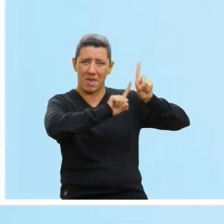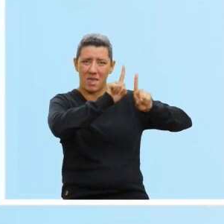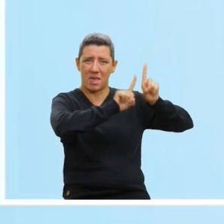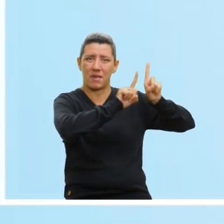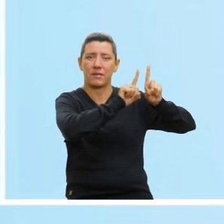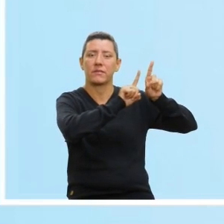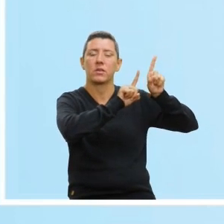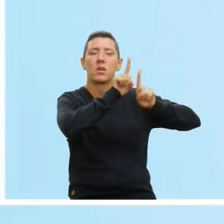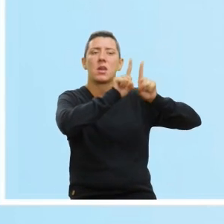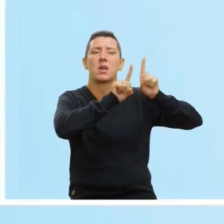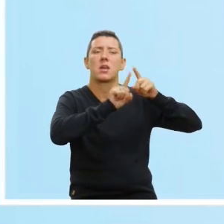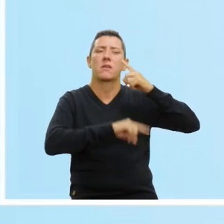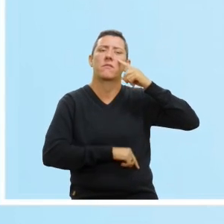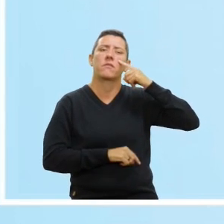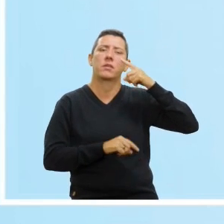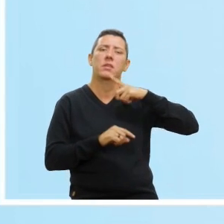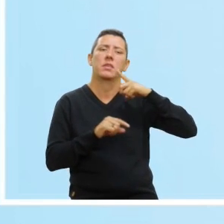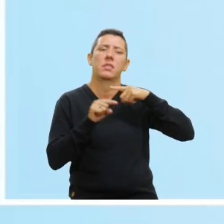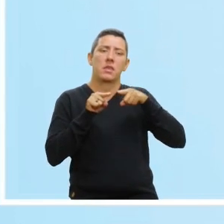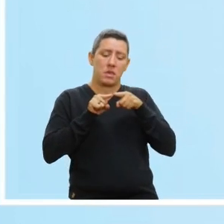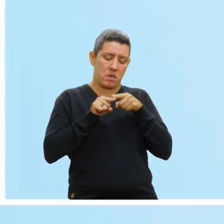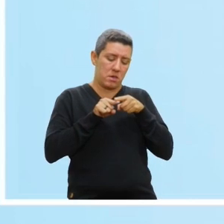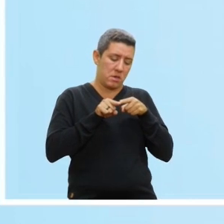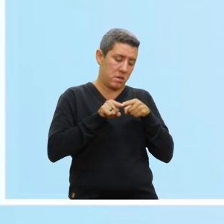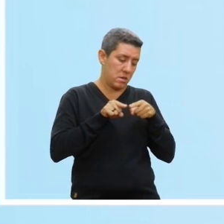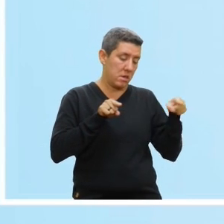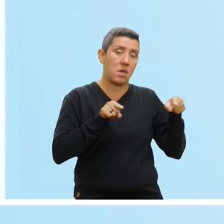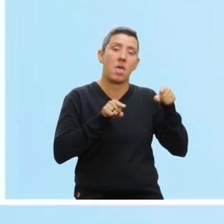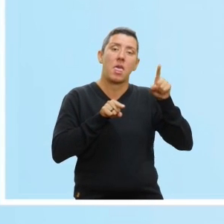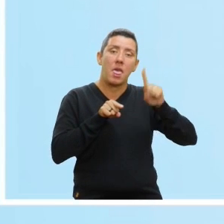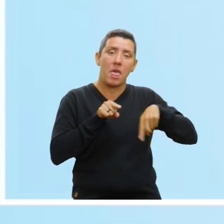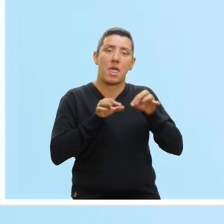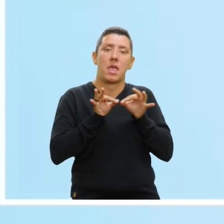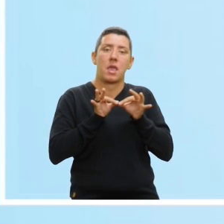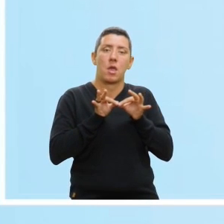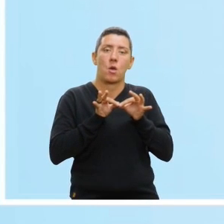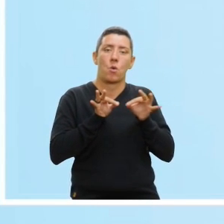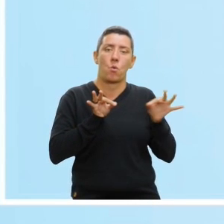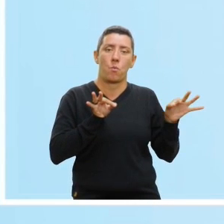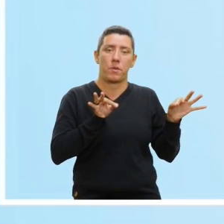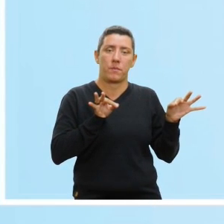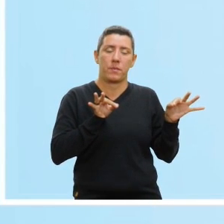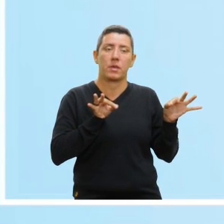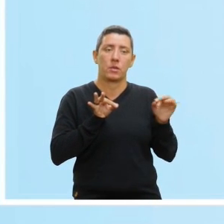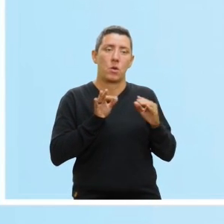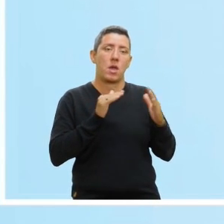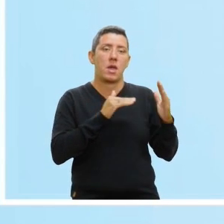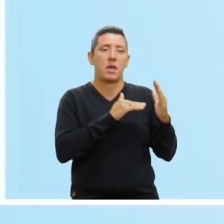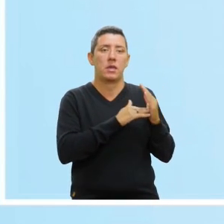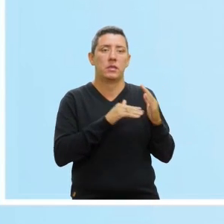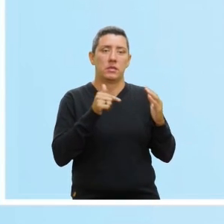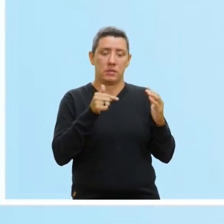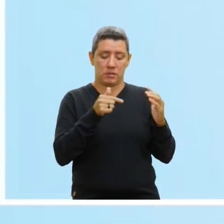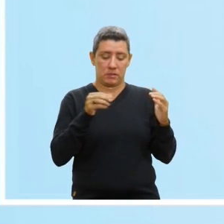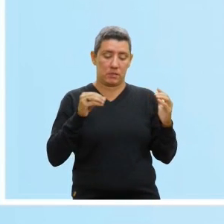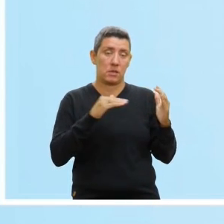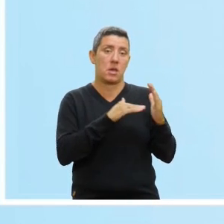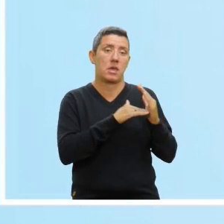eixo horizontal, é o comprimento de onda. Então, a gente tem aqui desde 700 nanômetros até 1700